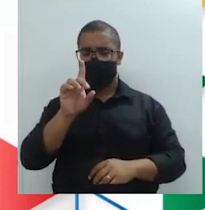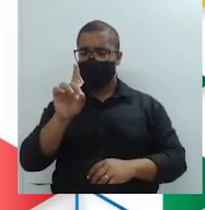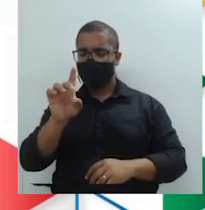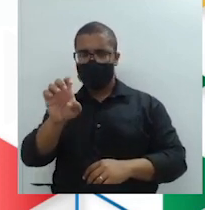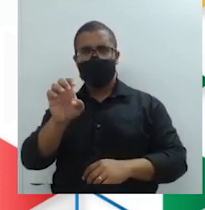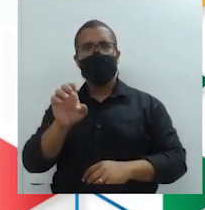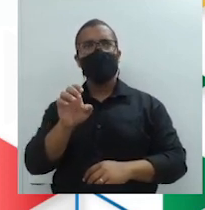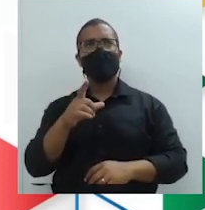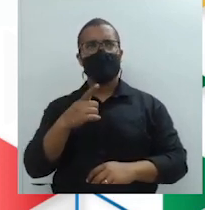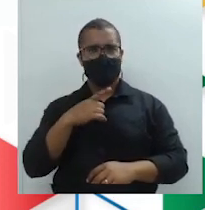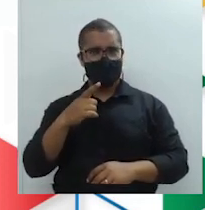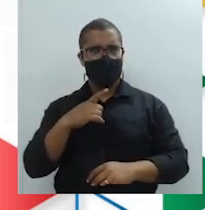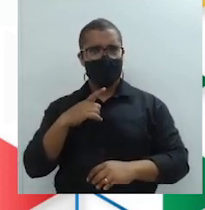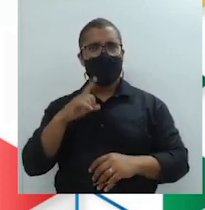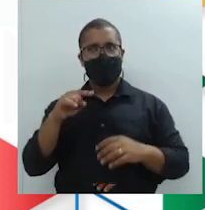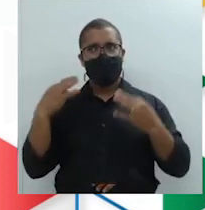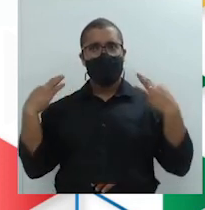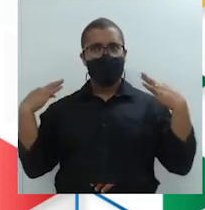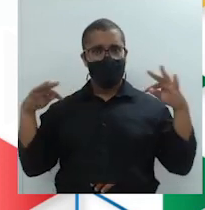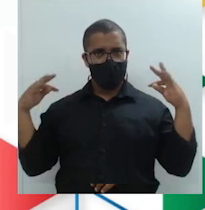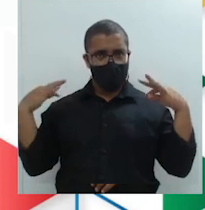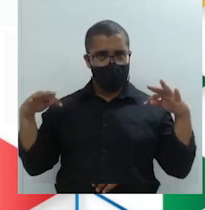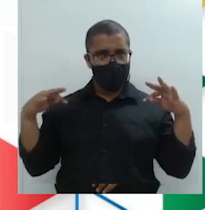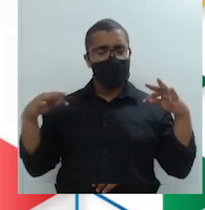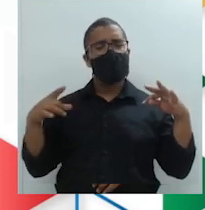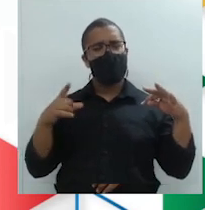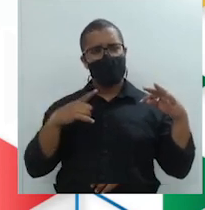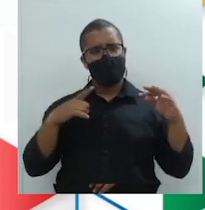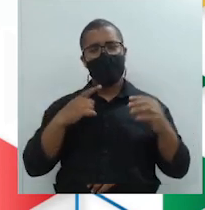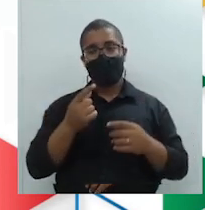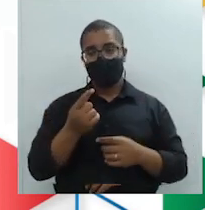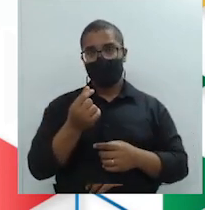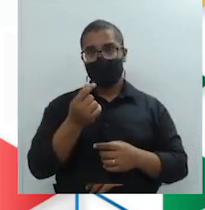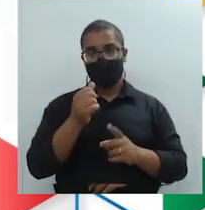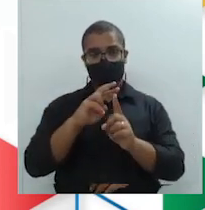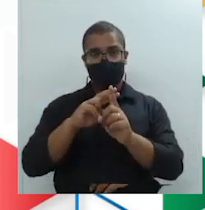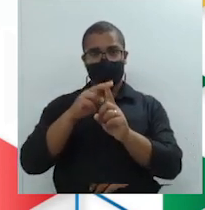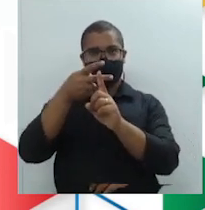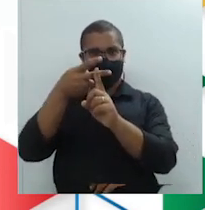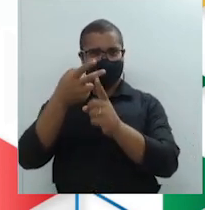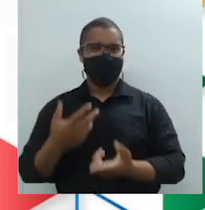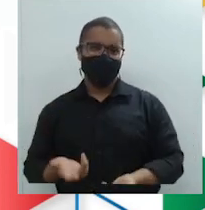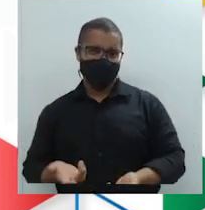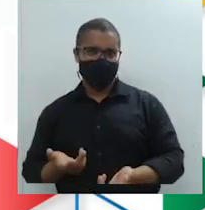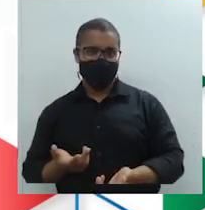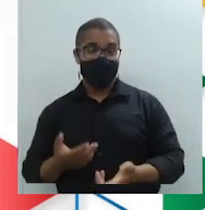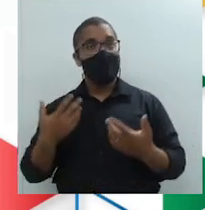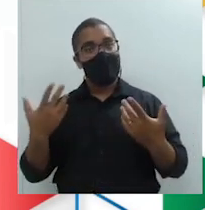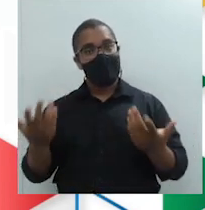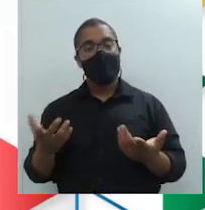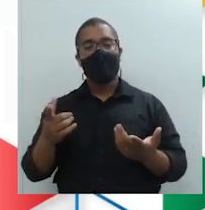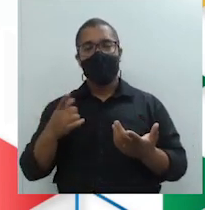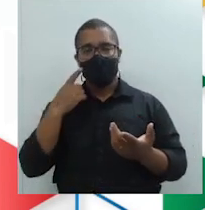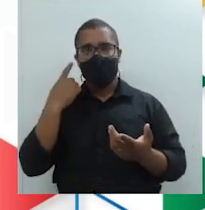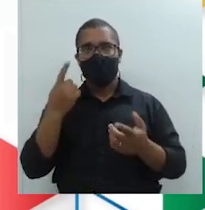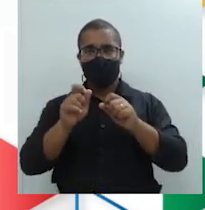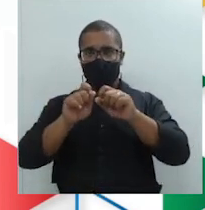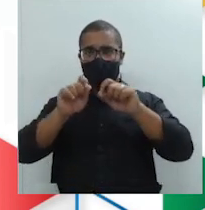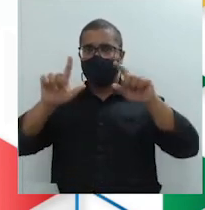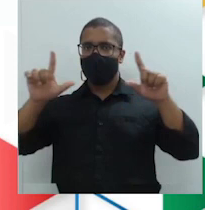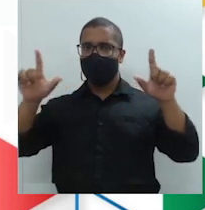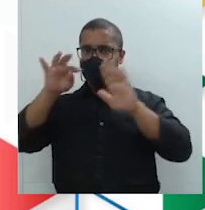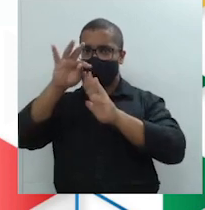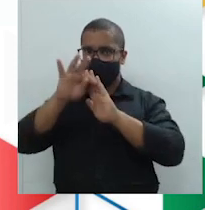de, preste bem atenção, pressupostos, artigos para turistas, tem seu preço